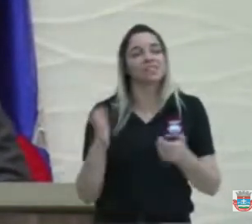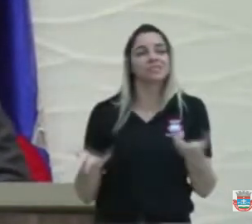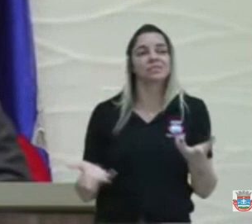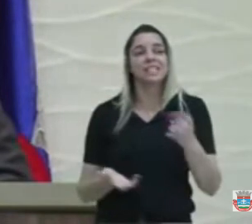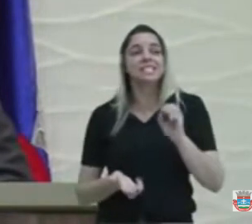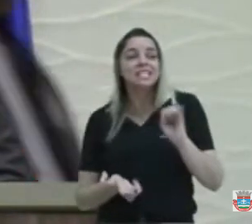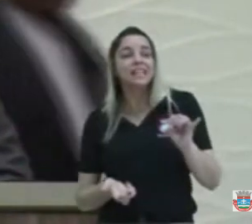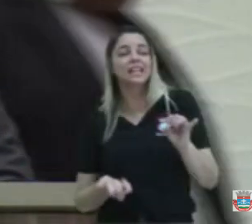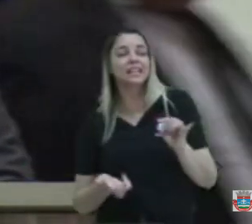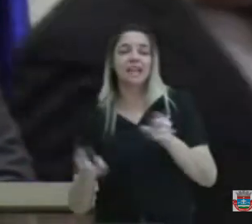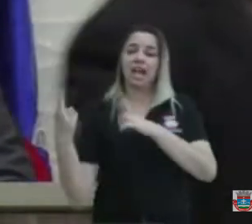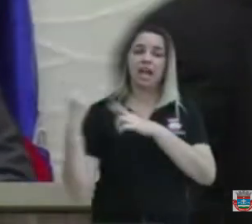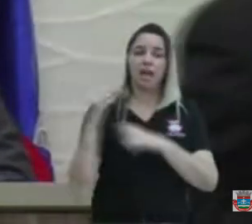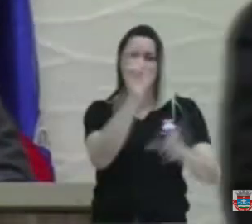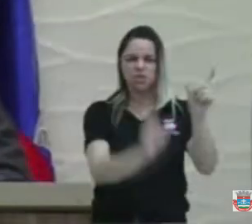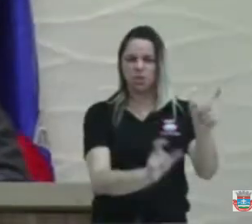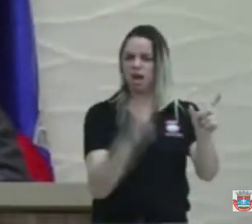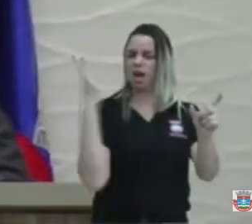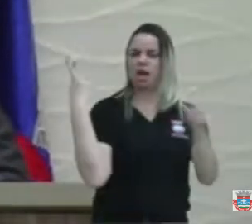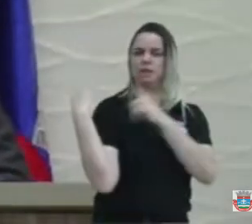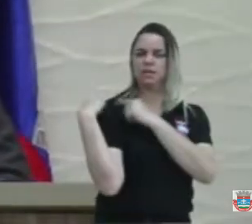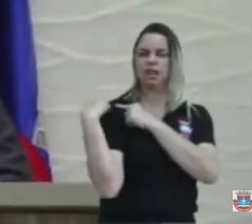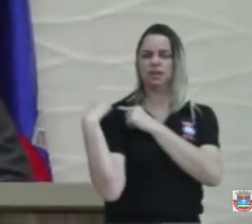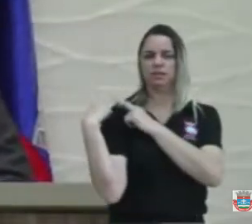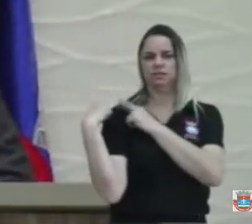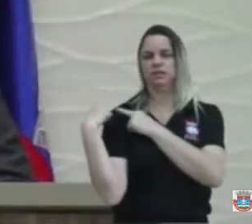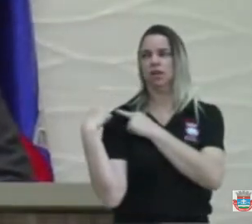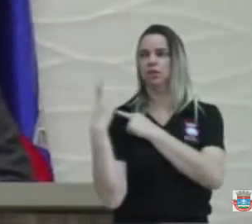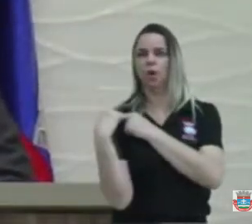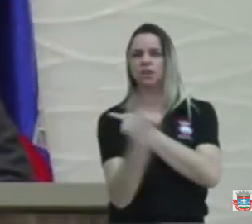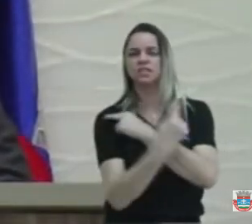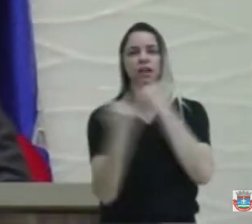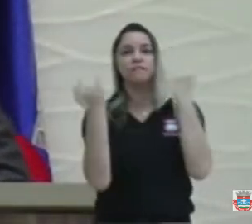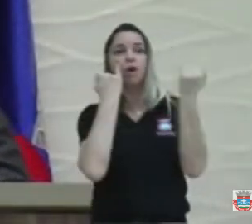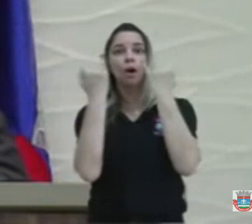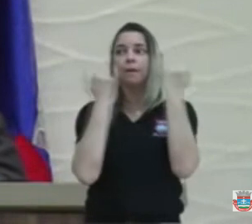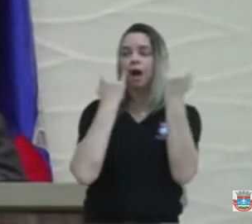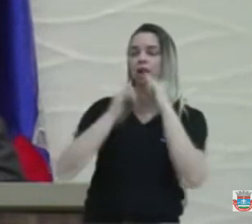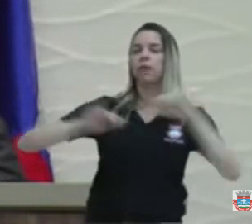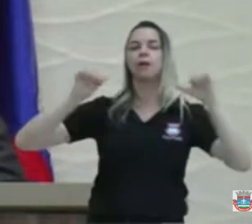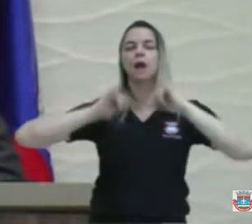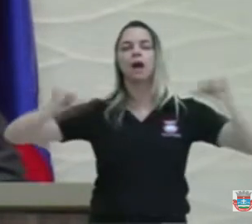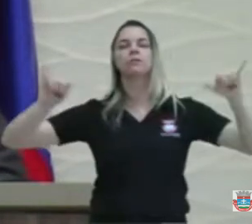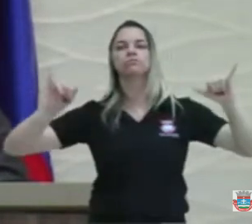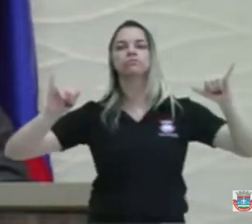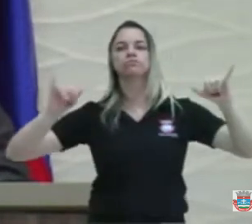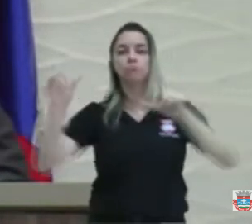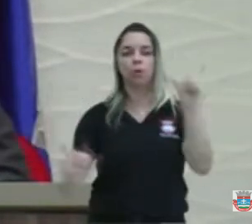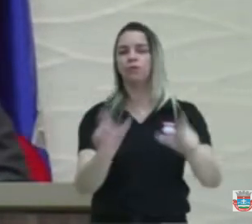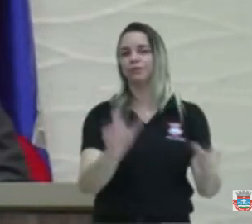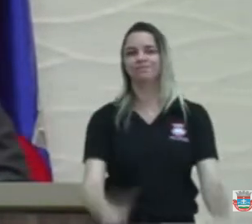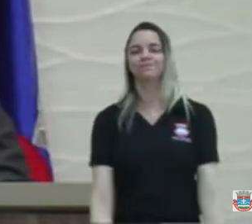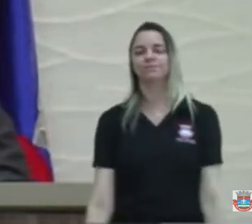não tem nada informando nesta casa para que possamos informar melhor os nossos munícipes.